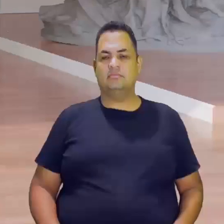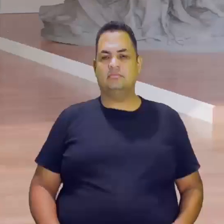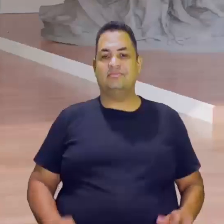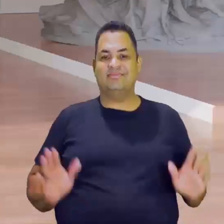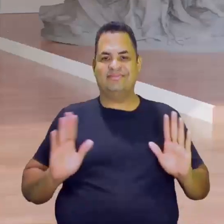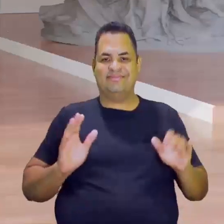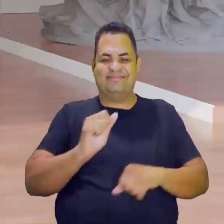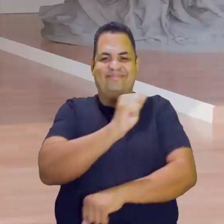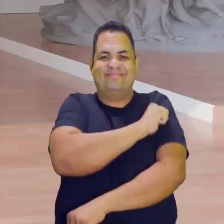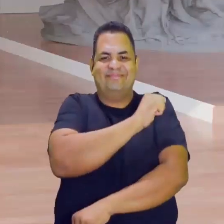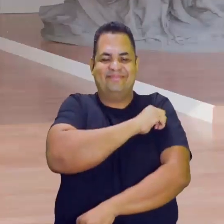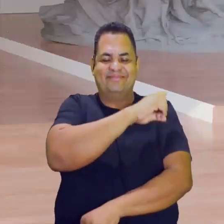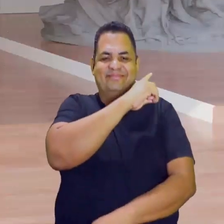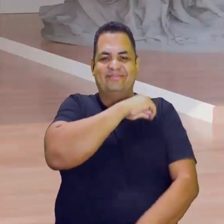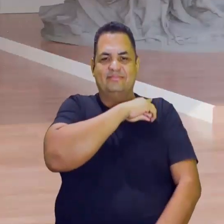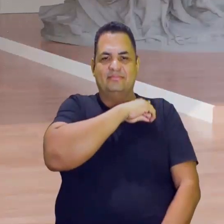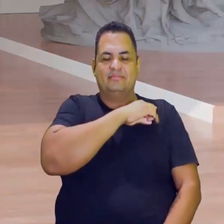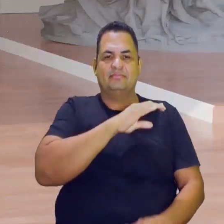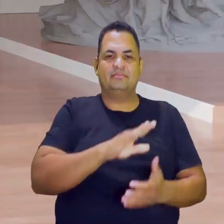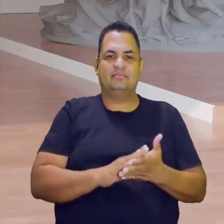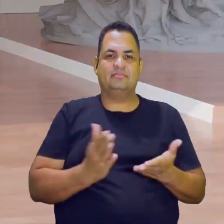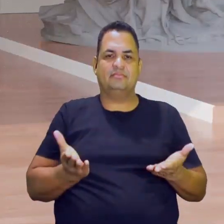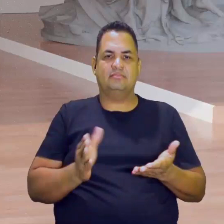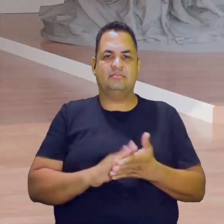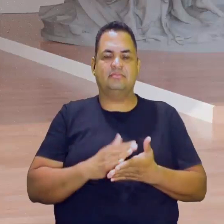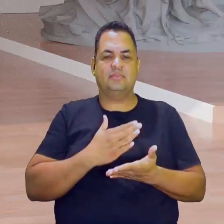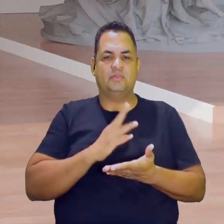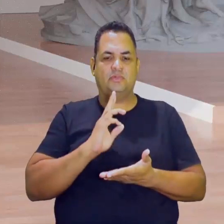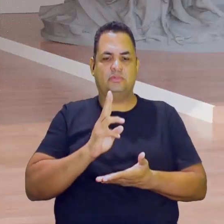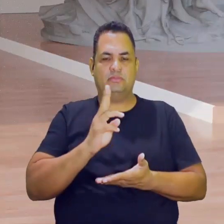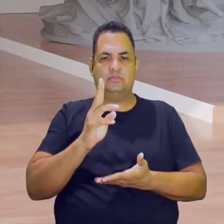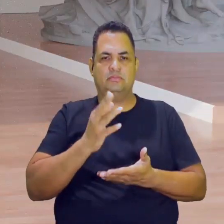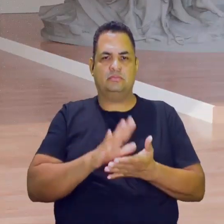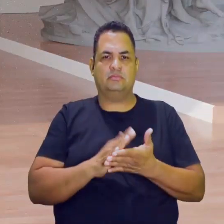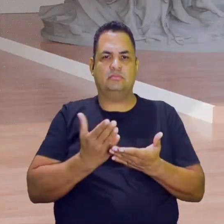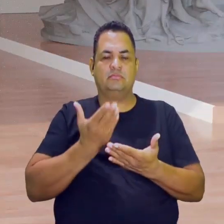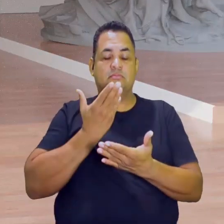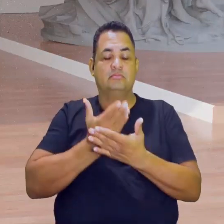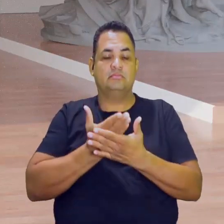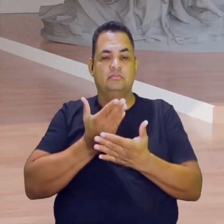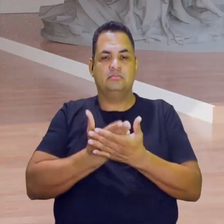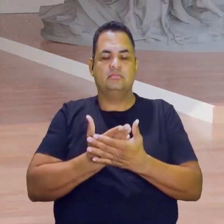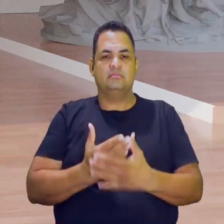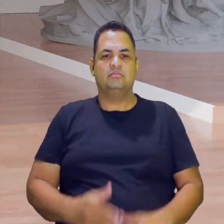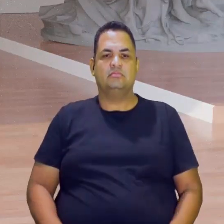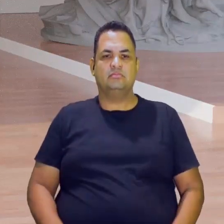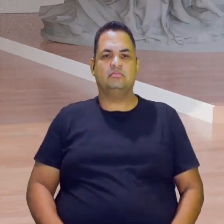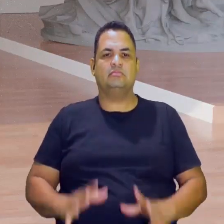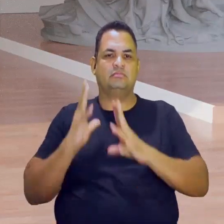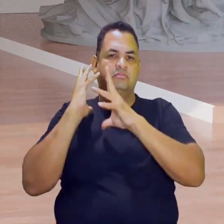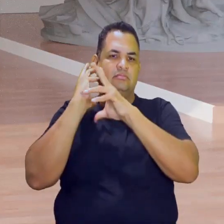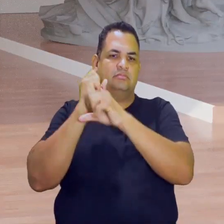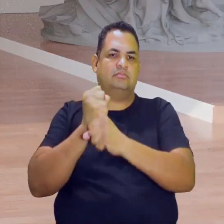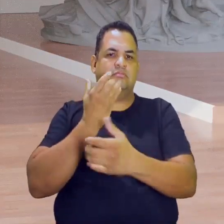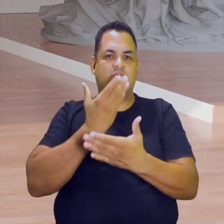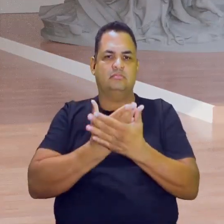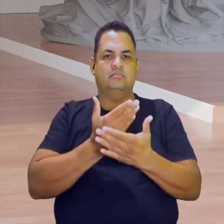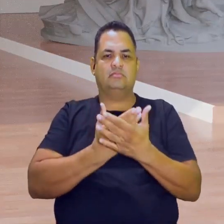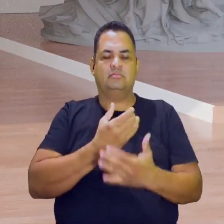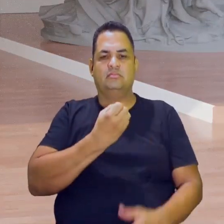Olá, estudantes do primeiro ano. Vamos dar sequência aos nossos estudos para a revisão da